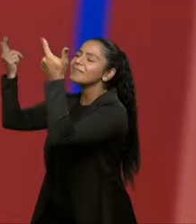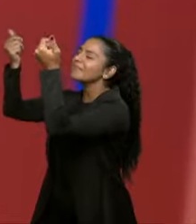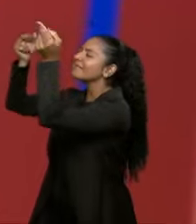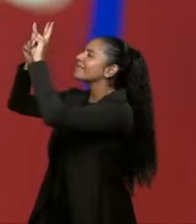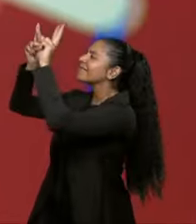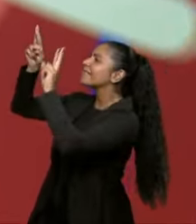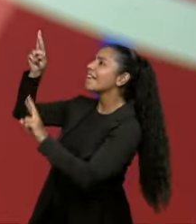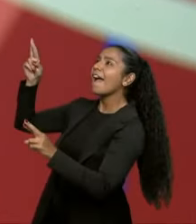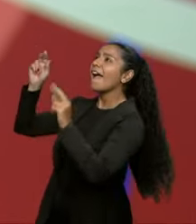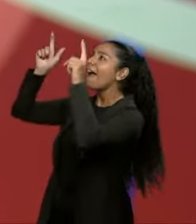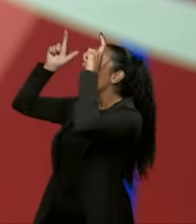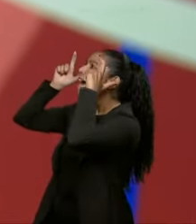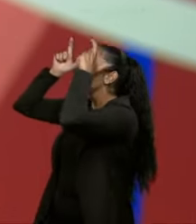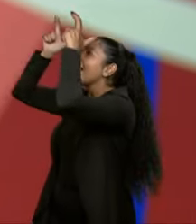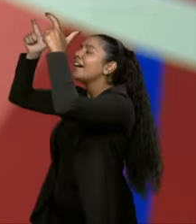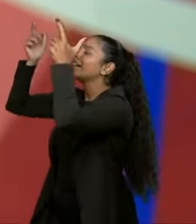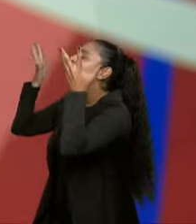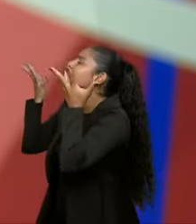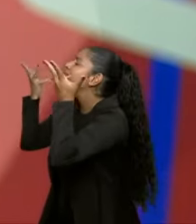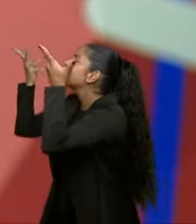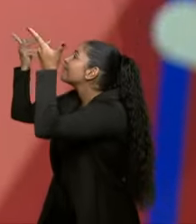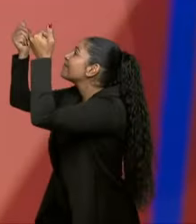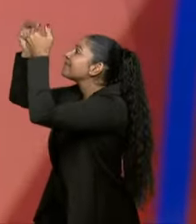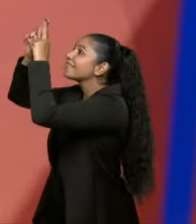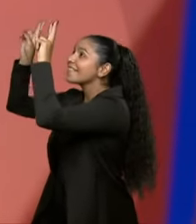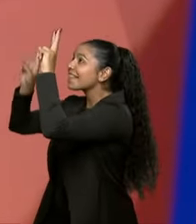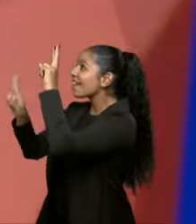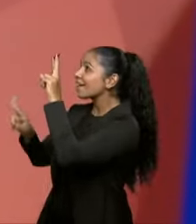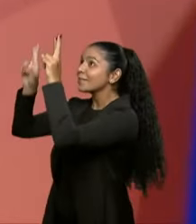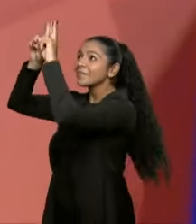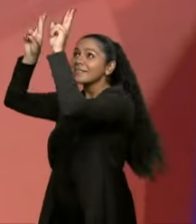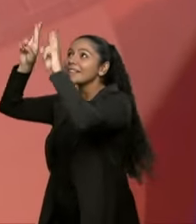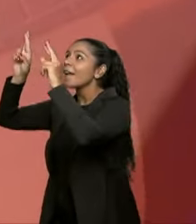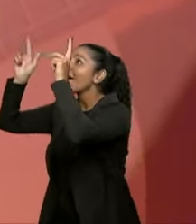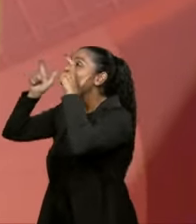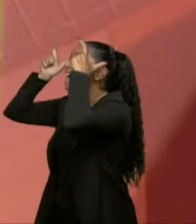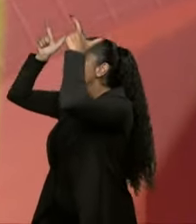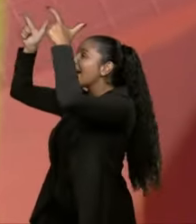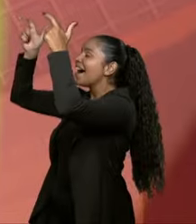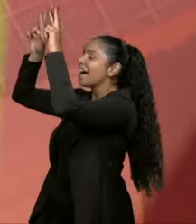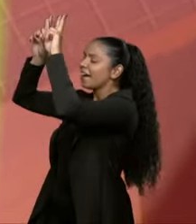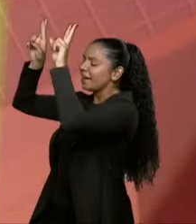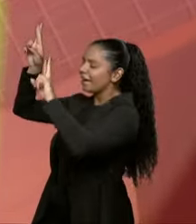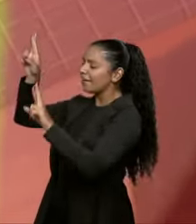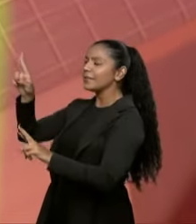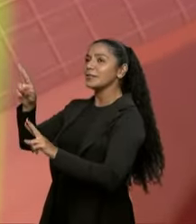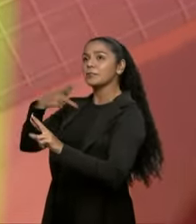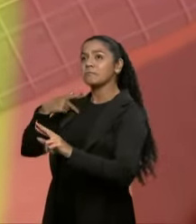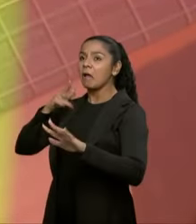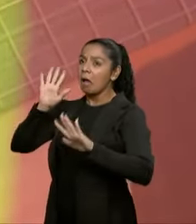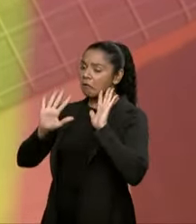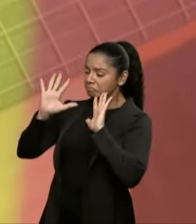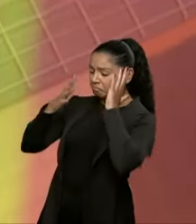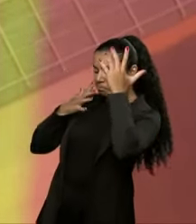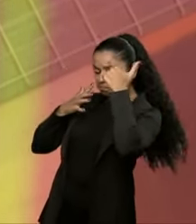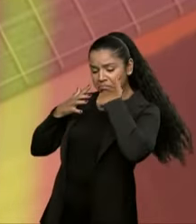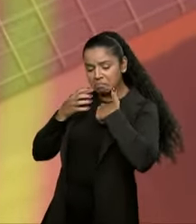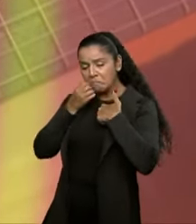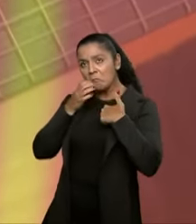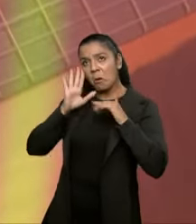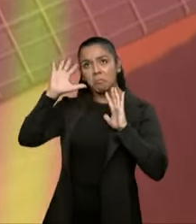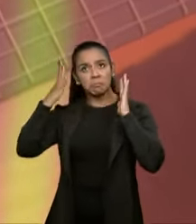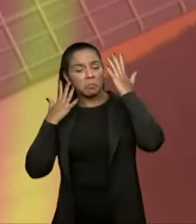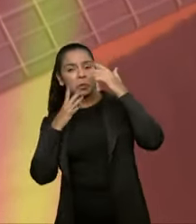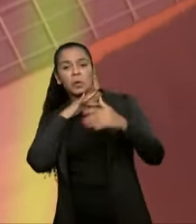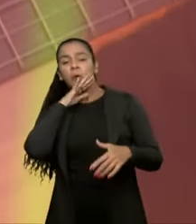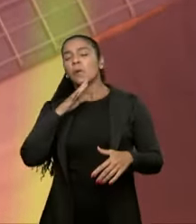raios, rainha dos raios, rainha dos raios, tempo bom, tempo ruim.